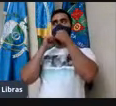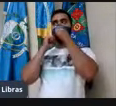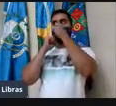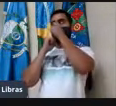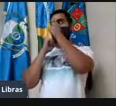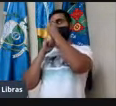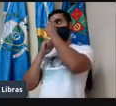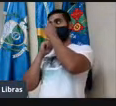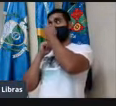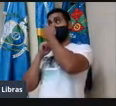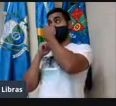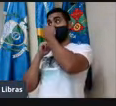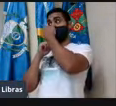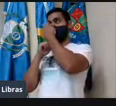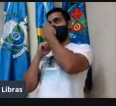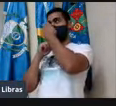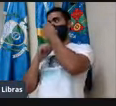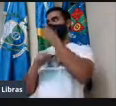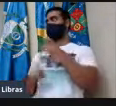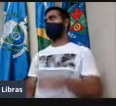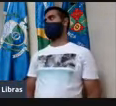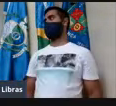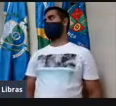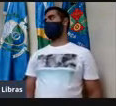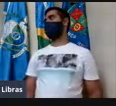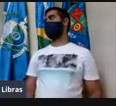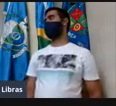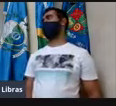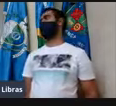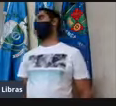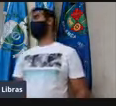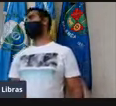Não, é para o meu recomendamento é para acatar a revogação.